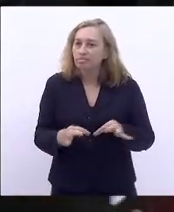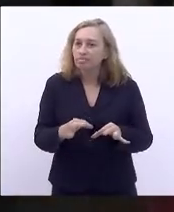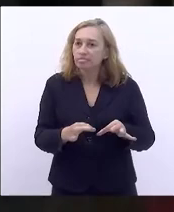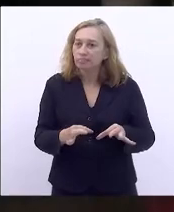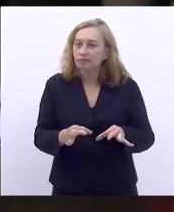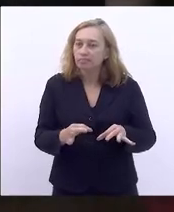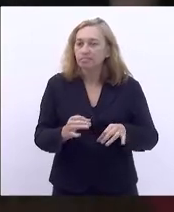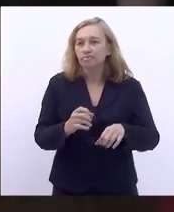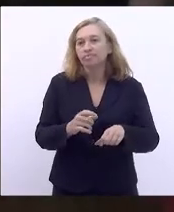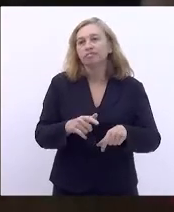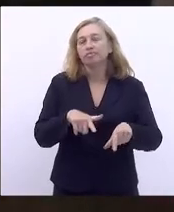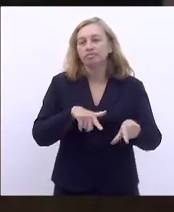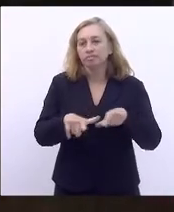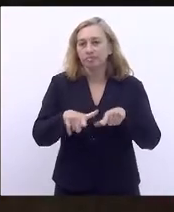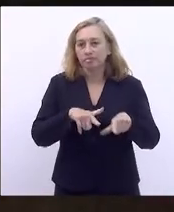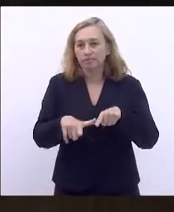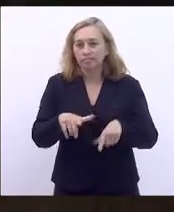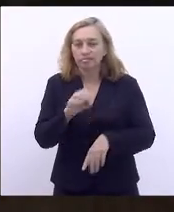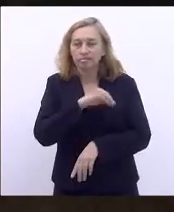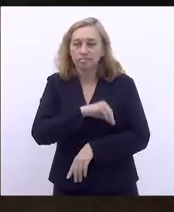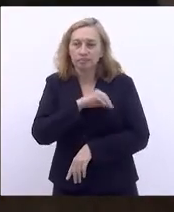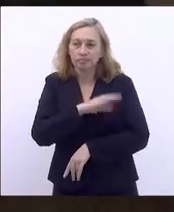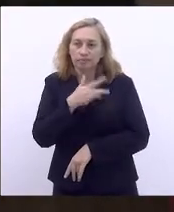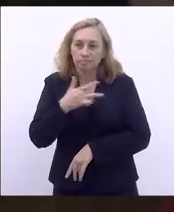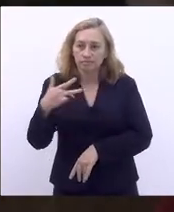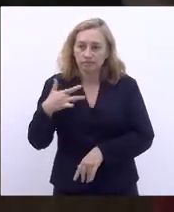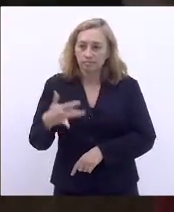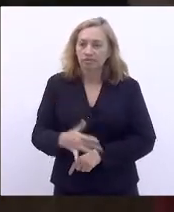e salários da saúde.